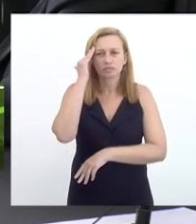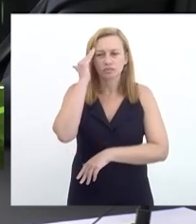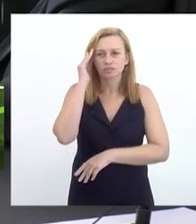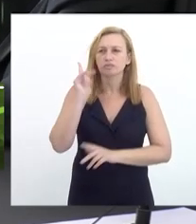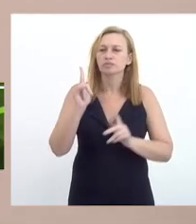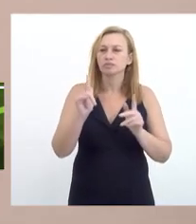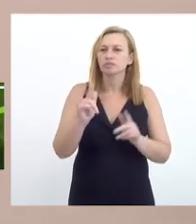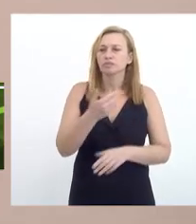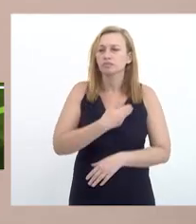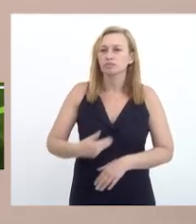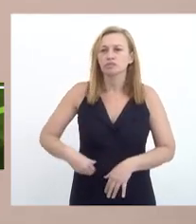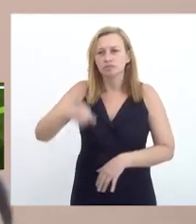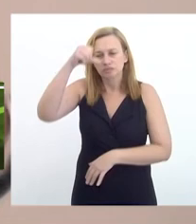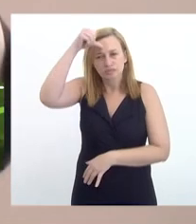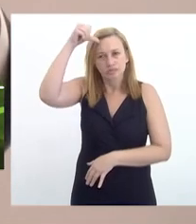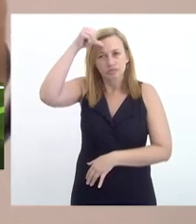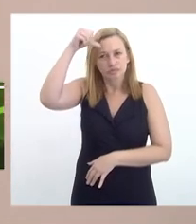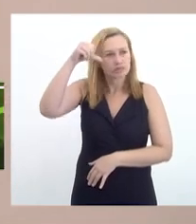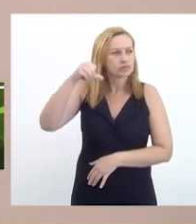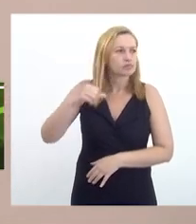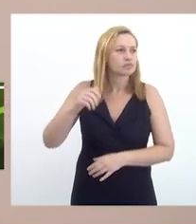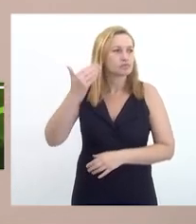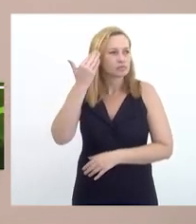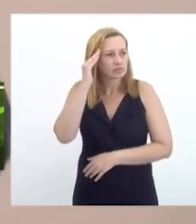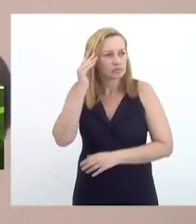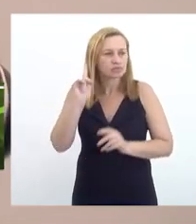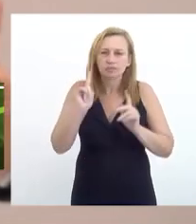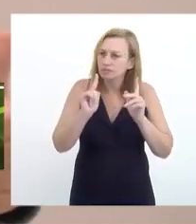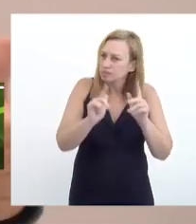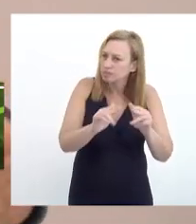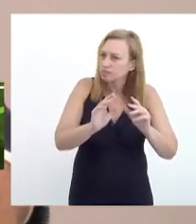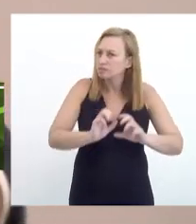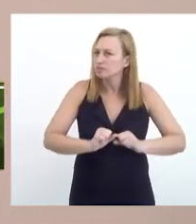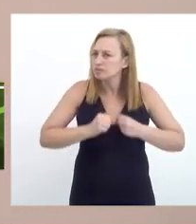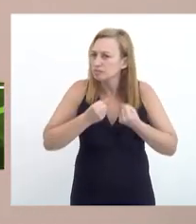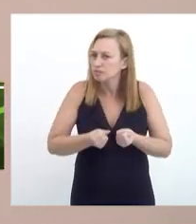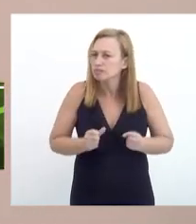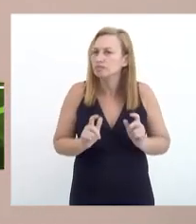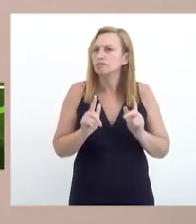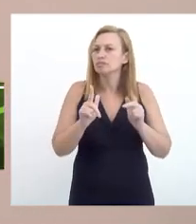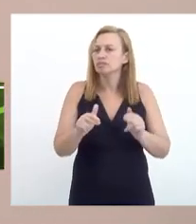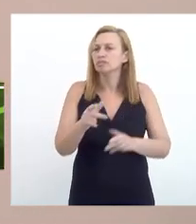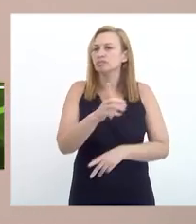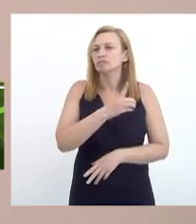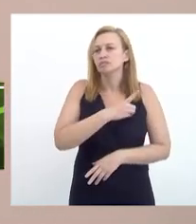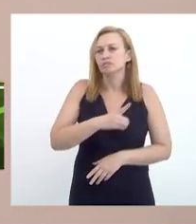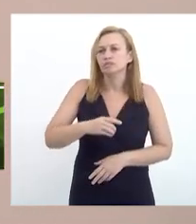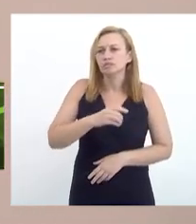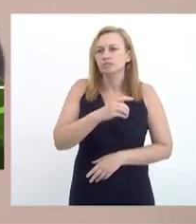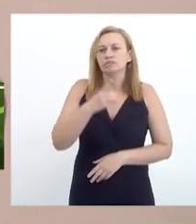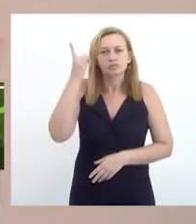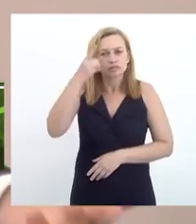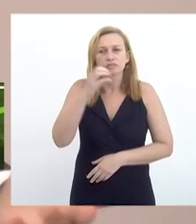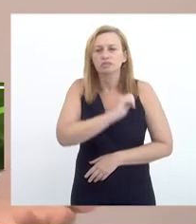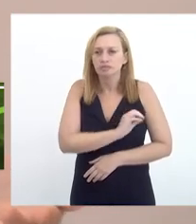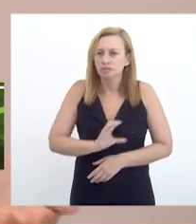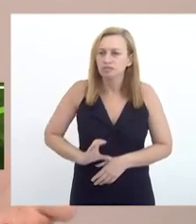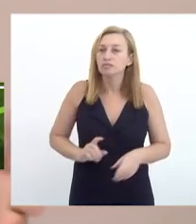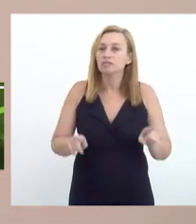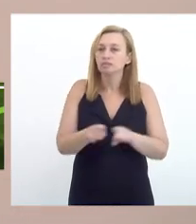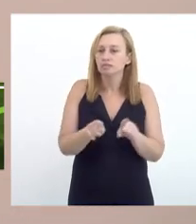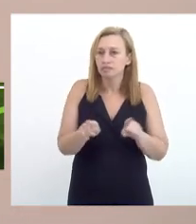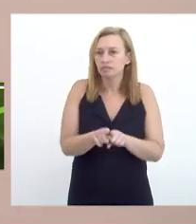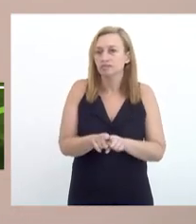O governador Claudio Castro Do mesmo entendimento Com o mesmo esforço Propôs pelo deputado André Siliano Também tinha o mesmo